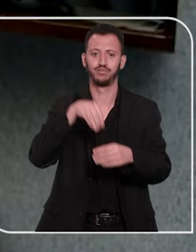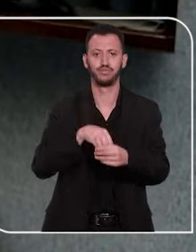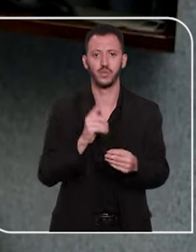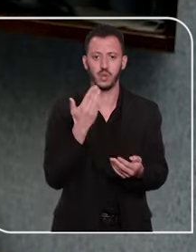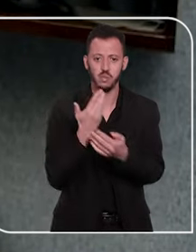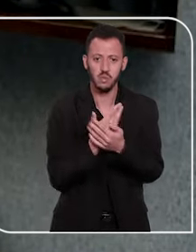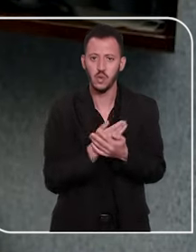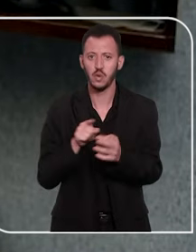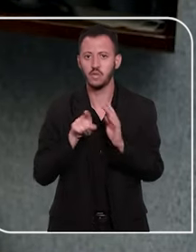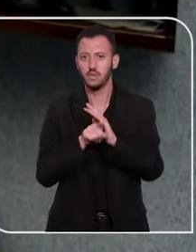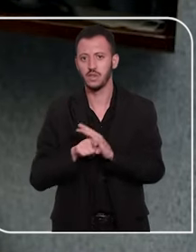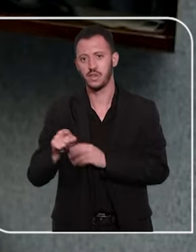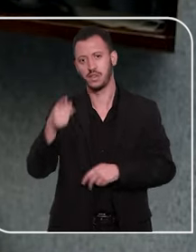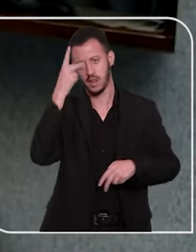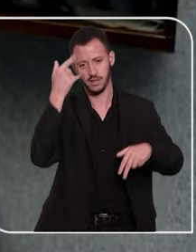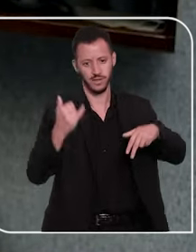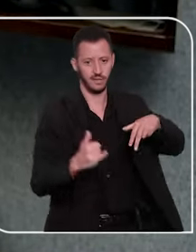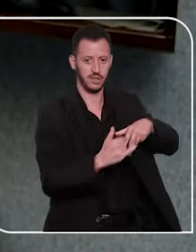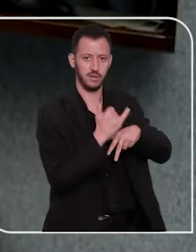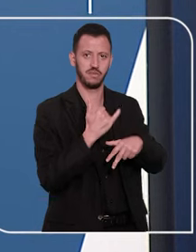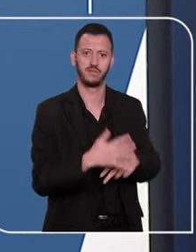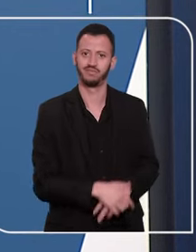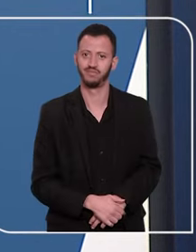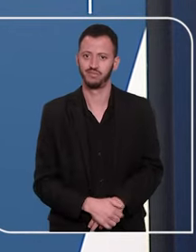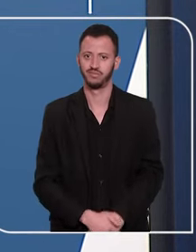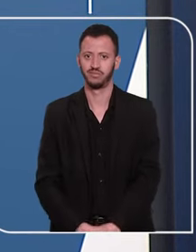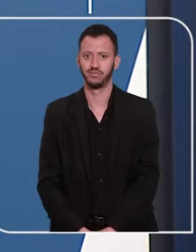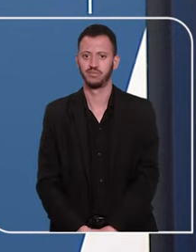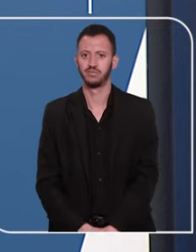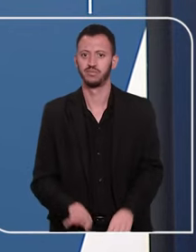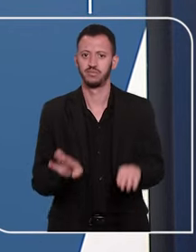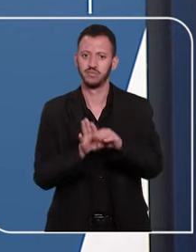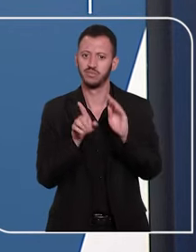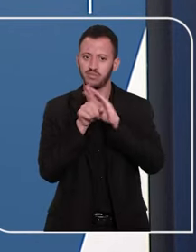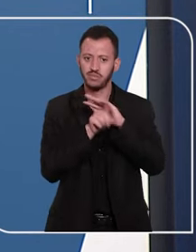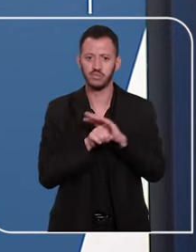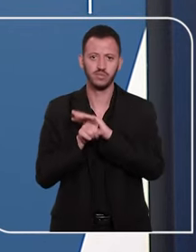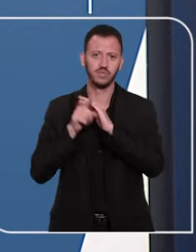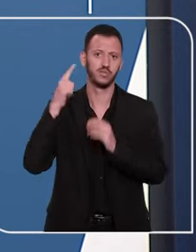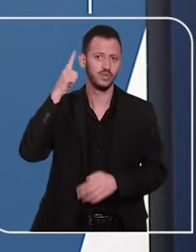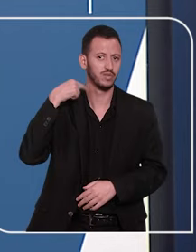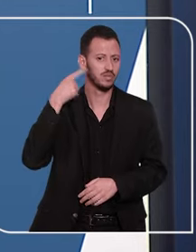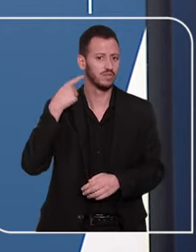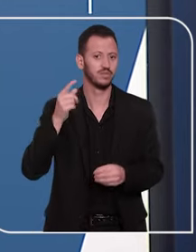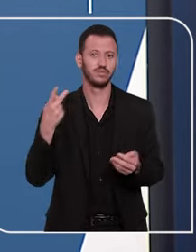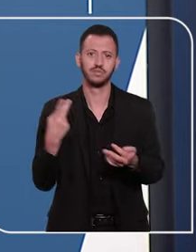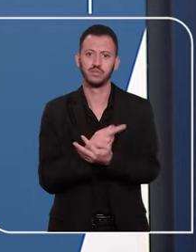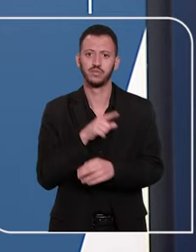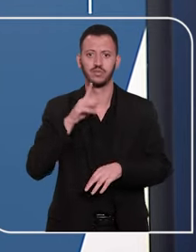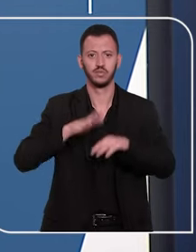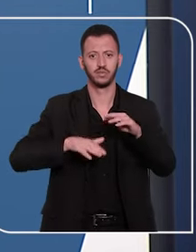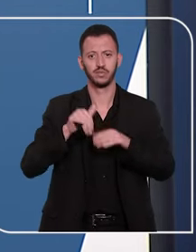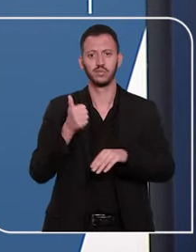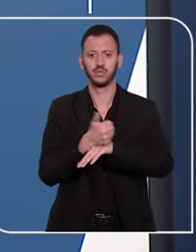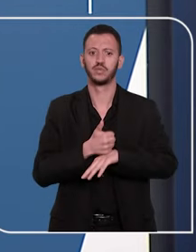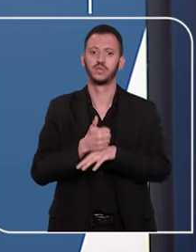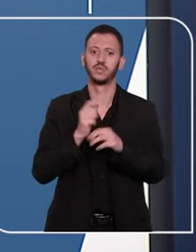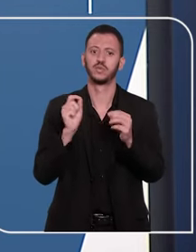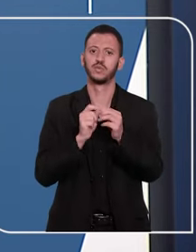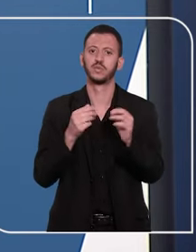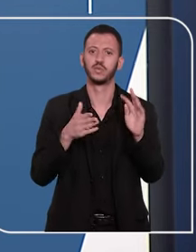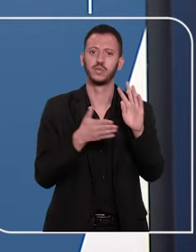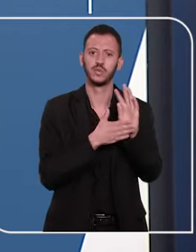condenado nos materiais coletados das vítimas mesmo sob investigação advogado não pode violar sigilo